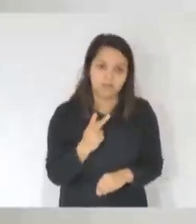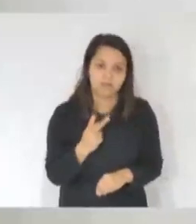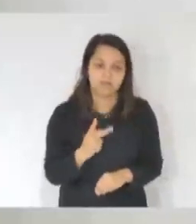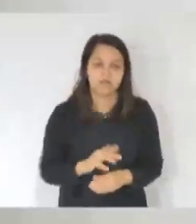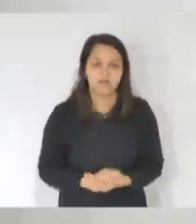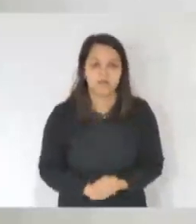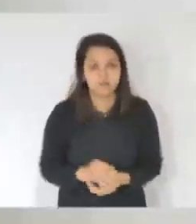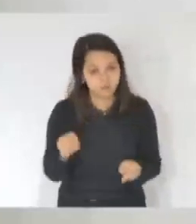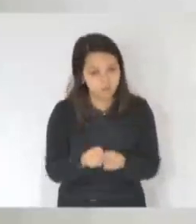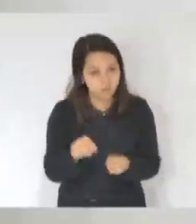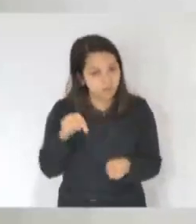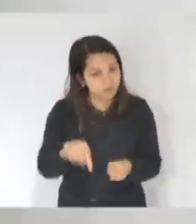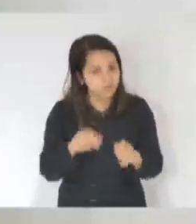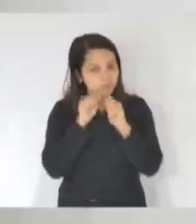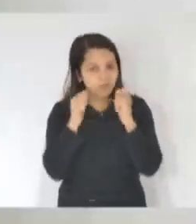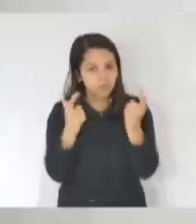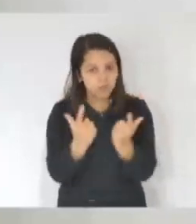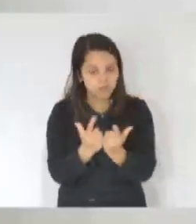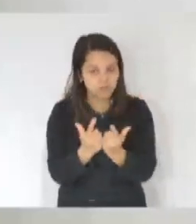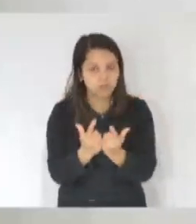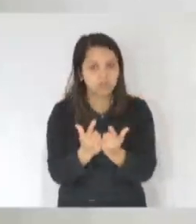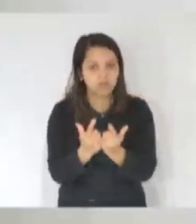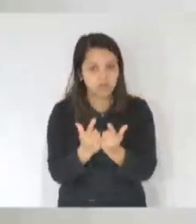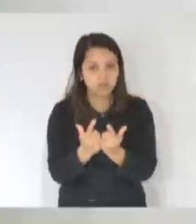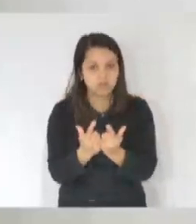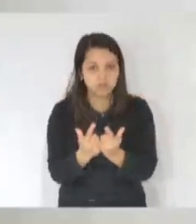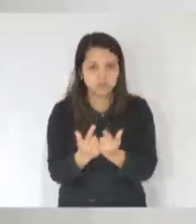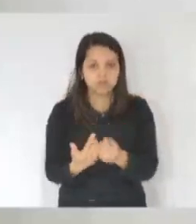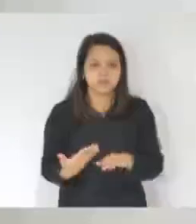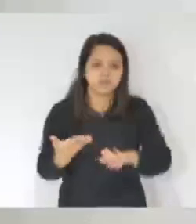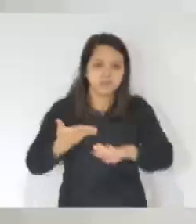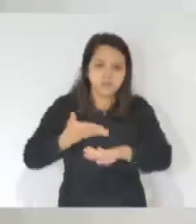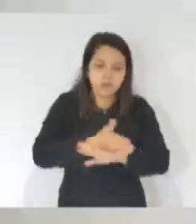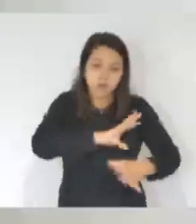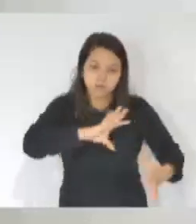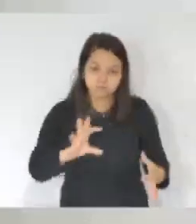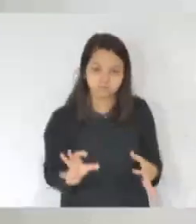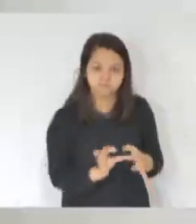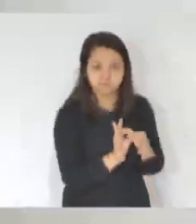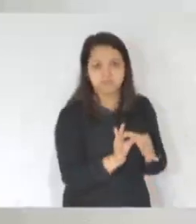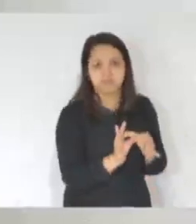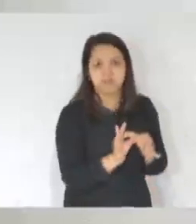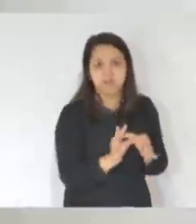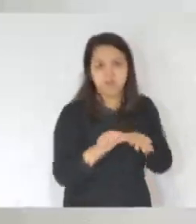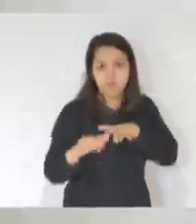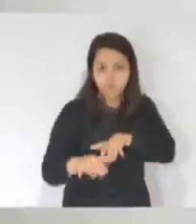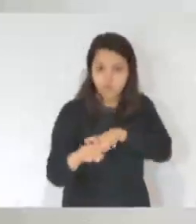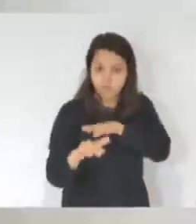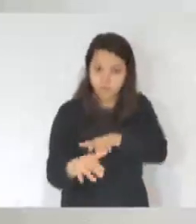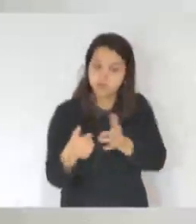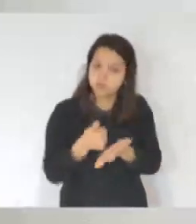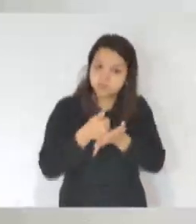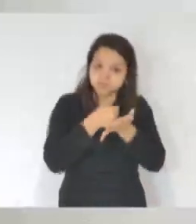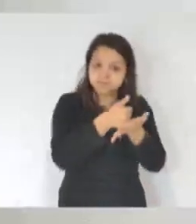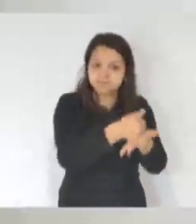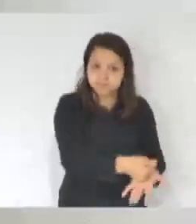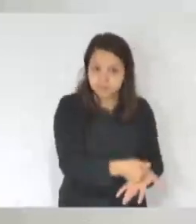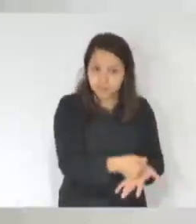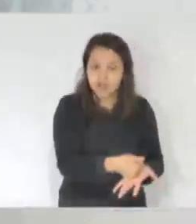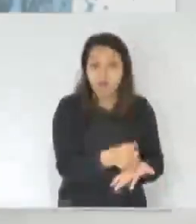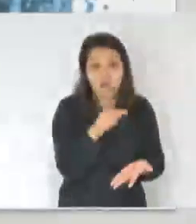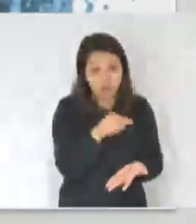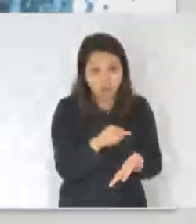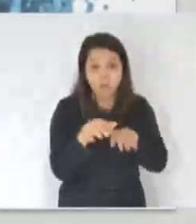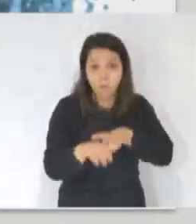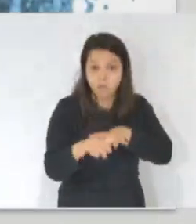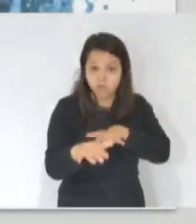esta casa, se torne signatária desse movimento. O movimento ODS no Estado de Santa Catarina, na verdade, em referência ao Brasil, é o movimento mais bem